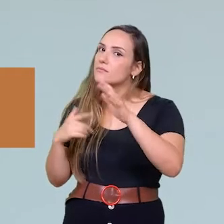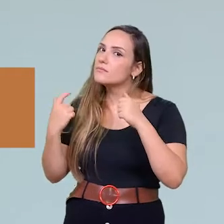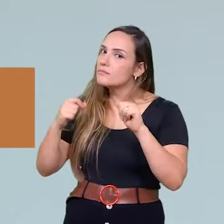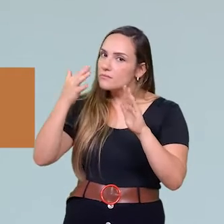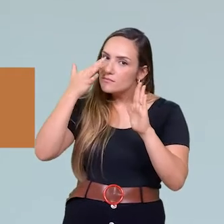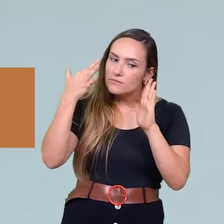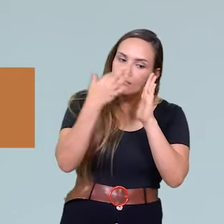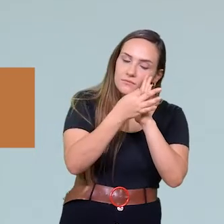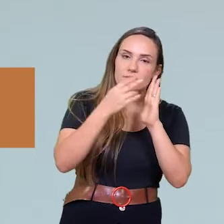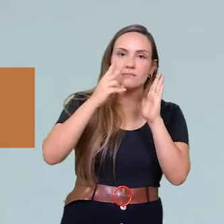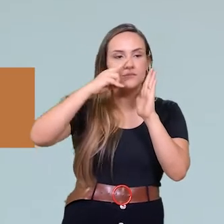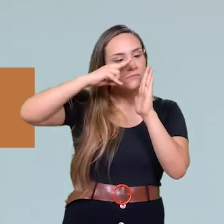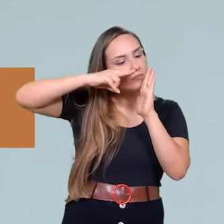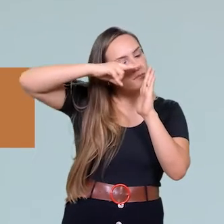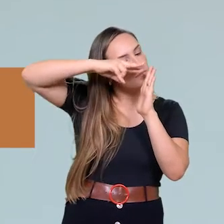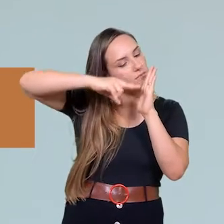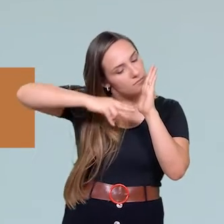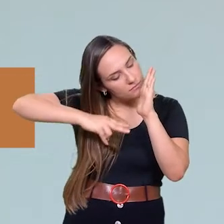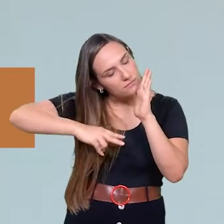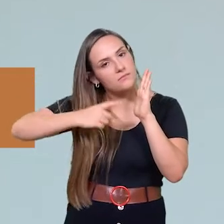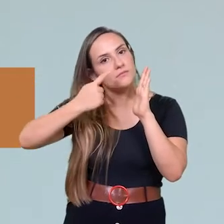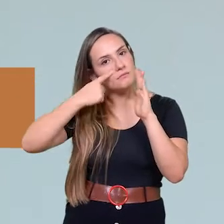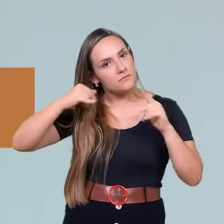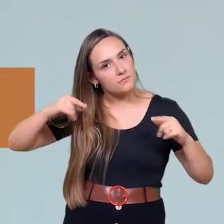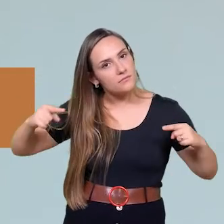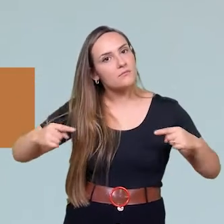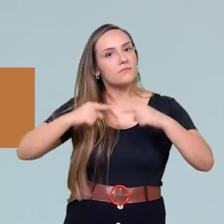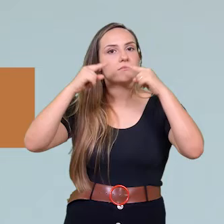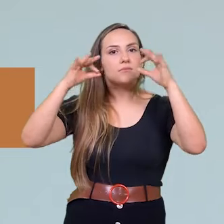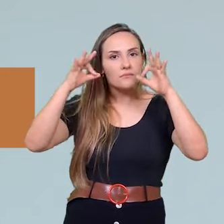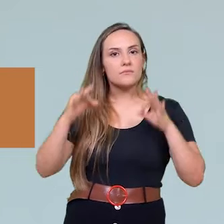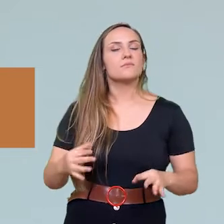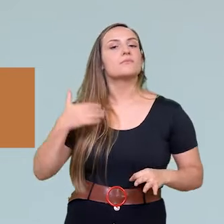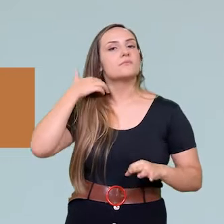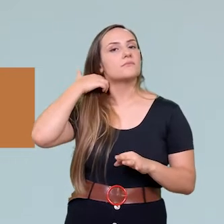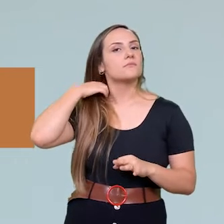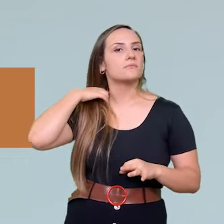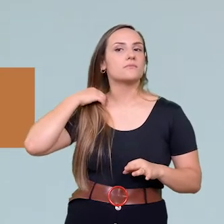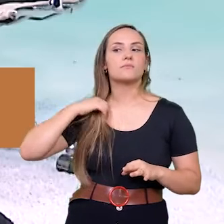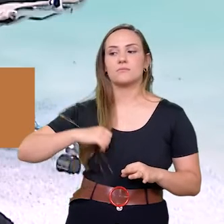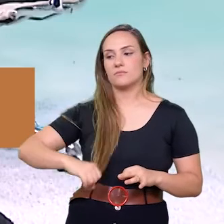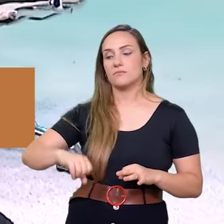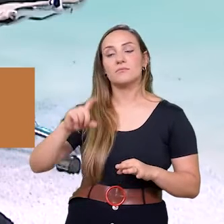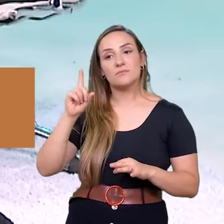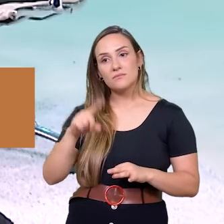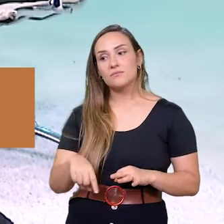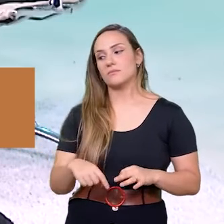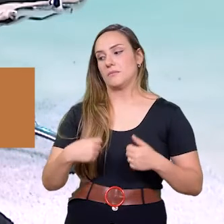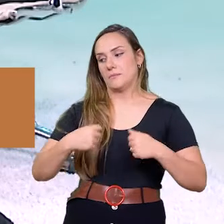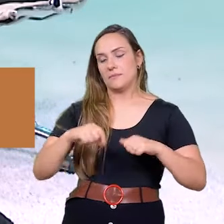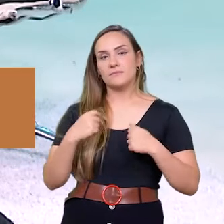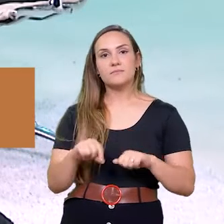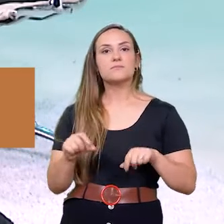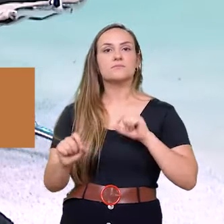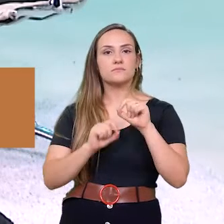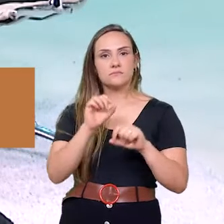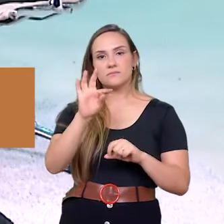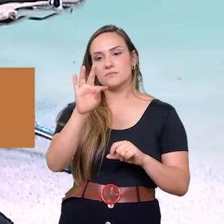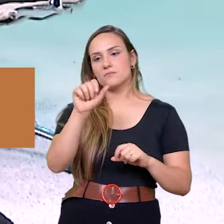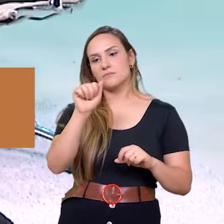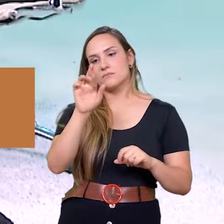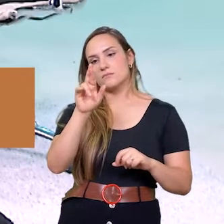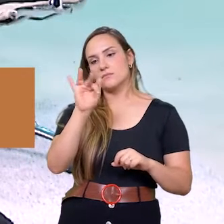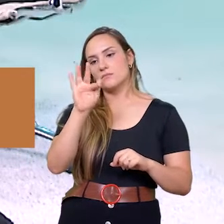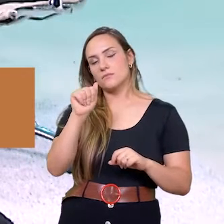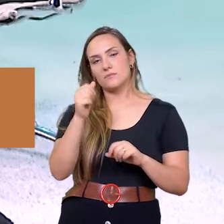a sua conta todos os meses e verificar se ela está regular. Assim é o beneficiário da